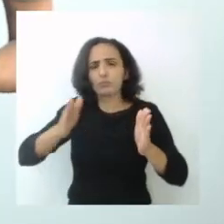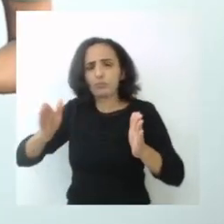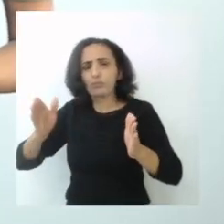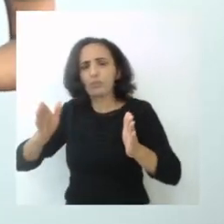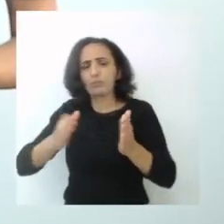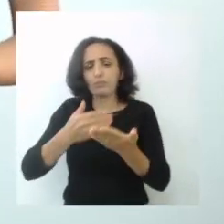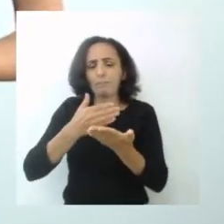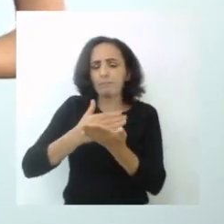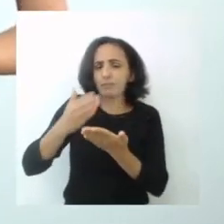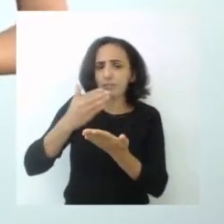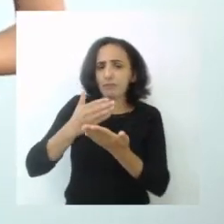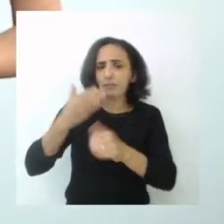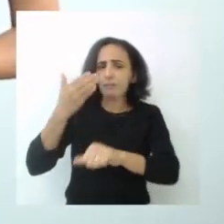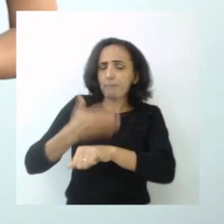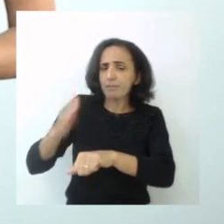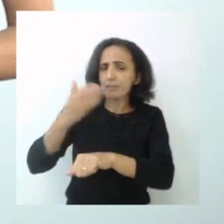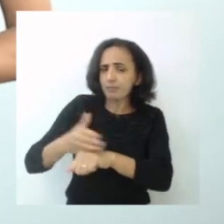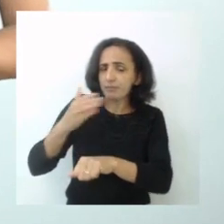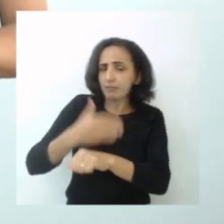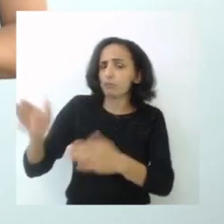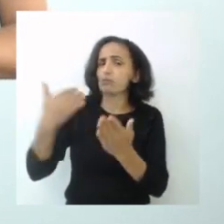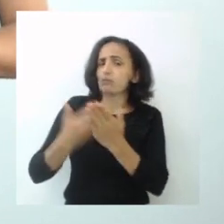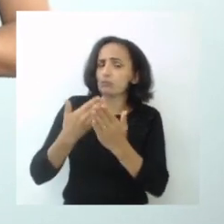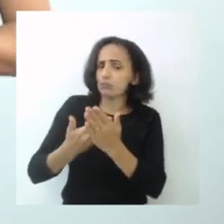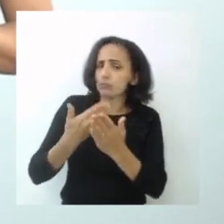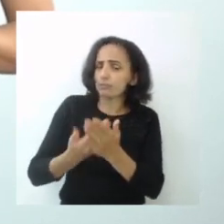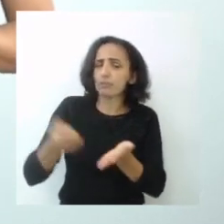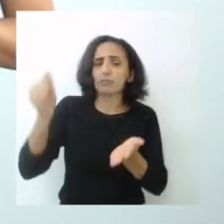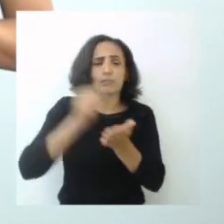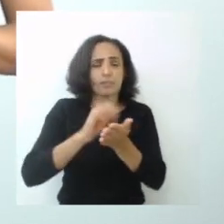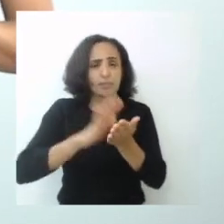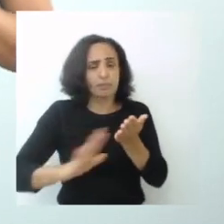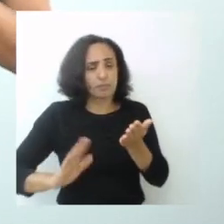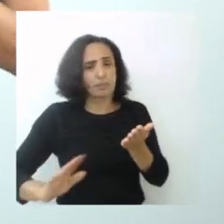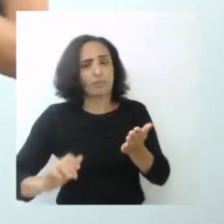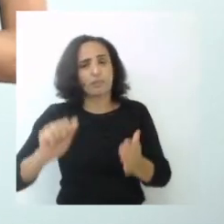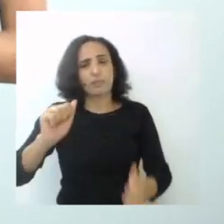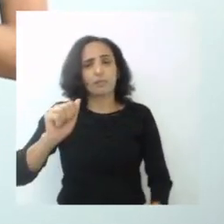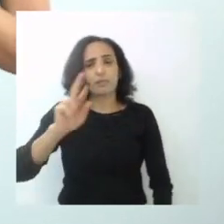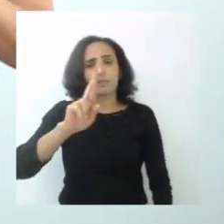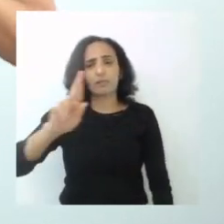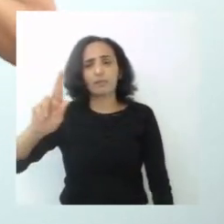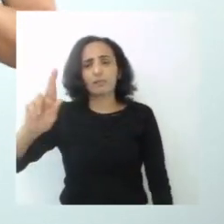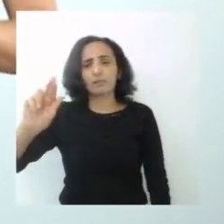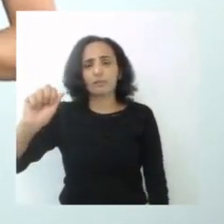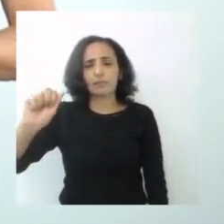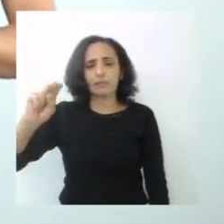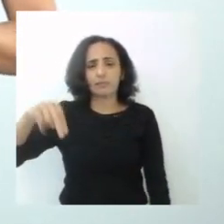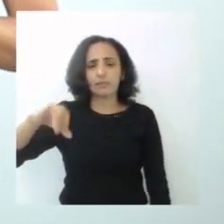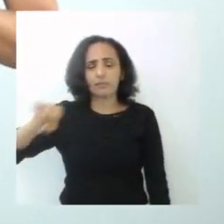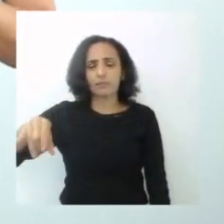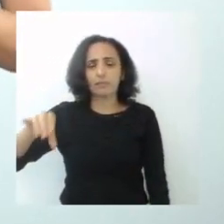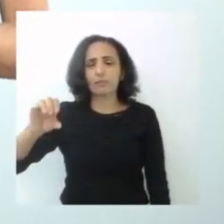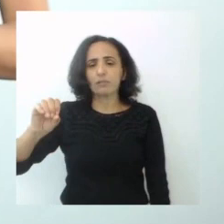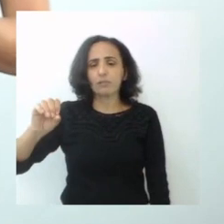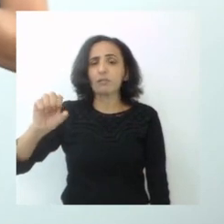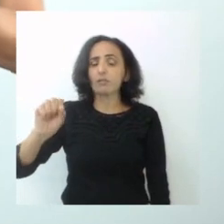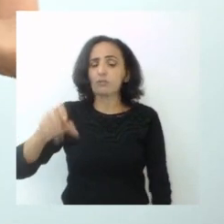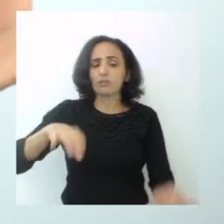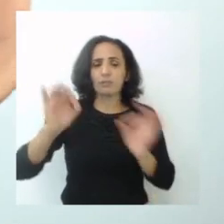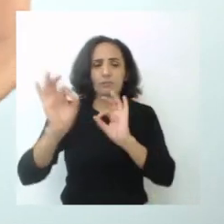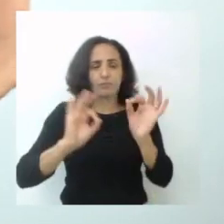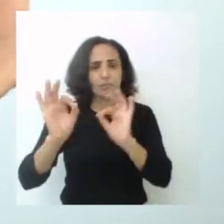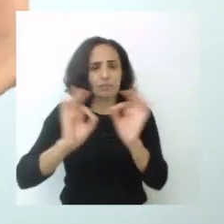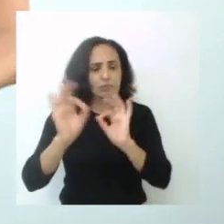de exercício sobre arranjo. Lembrando para vocês que arranjos são agrupamentos onde a ordem interfere